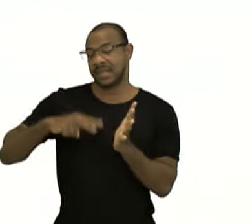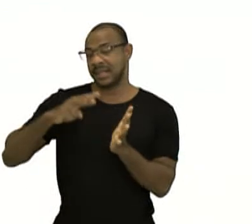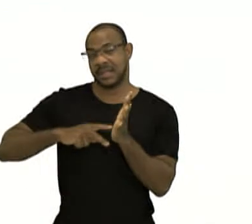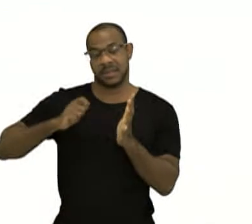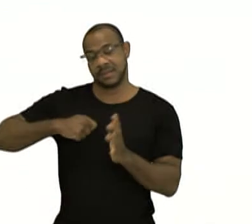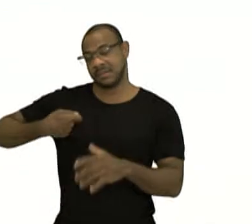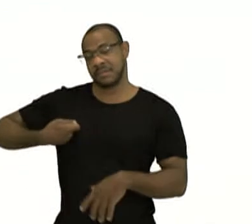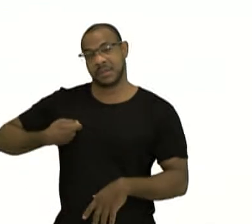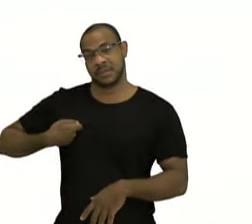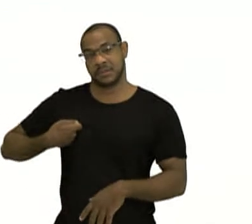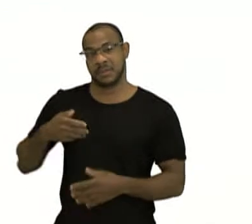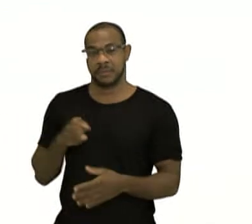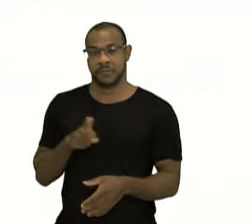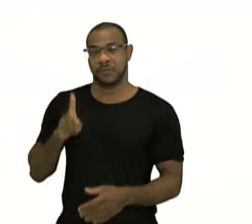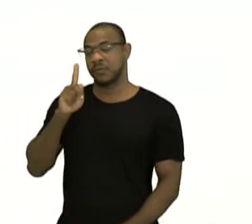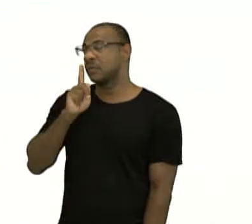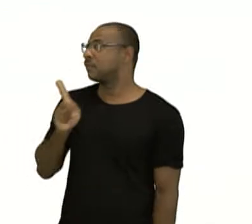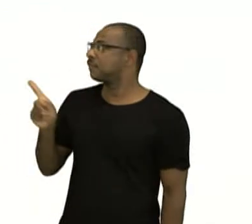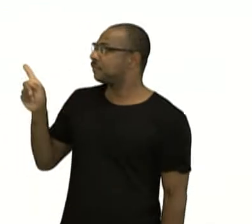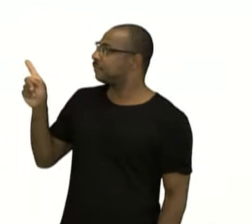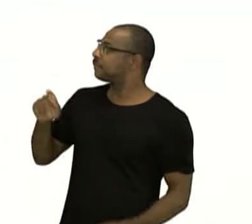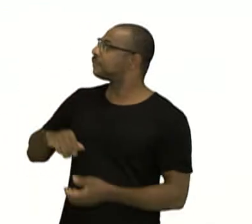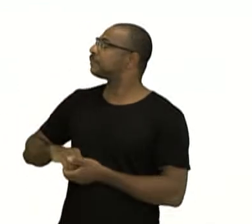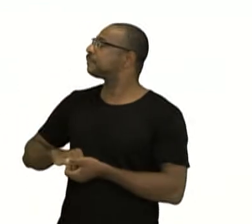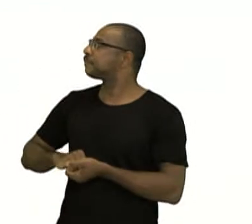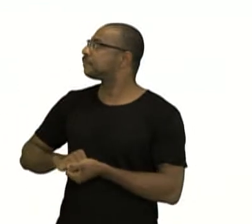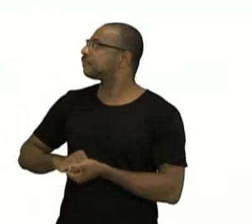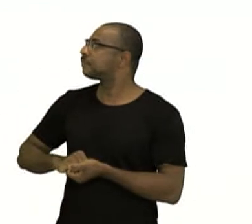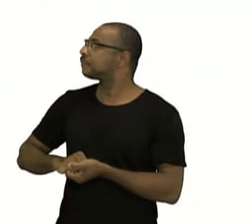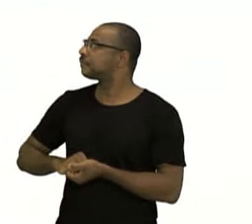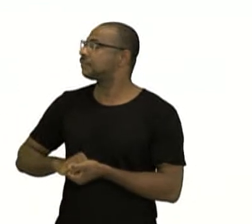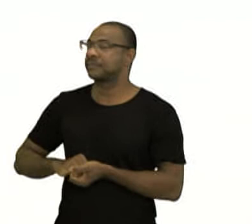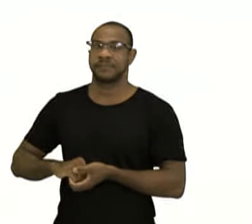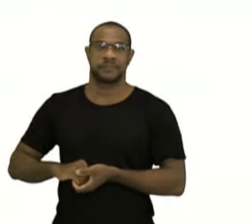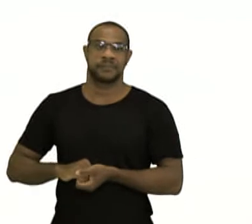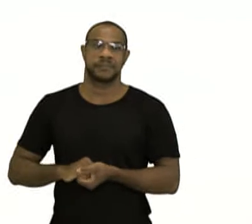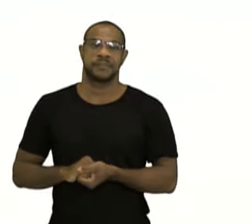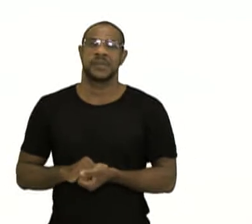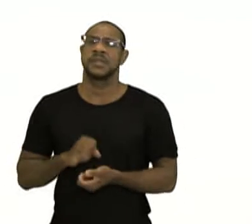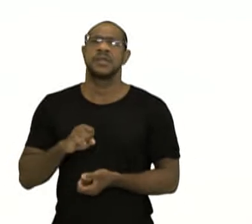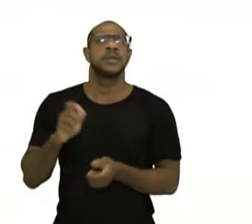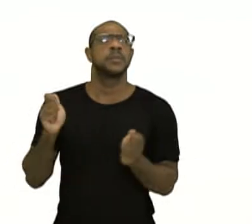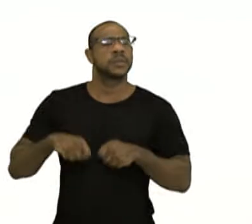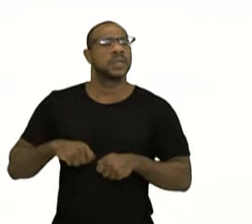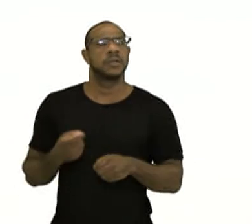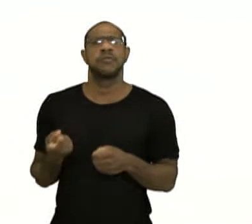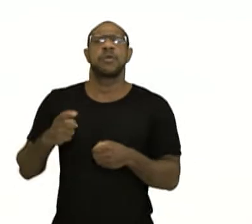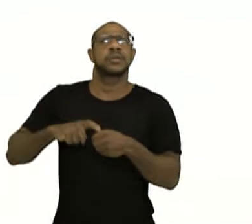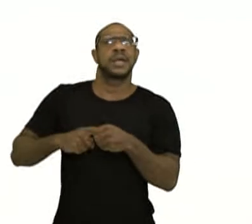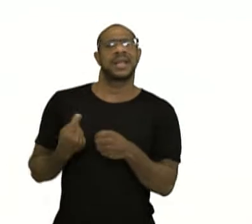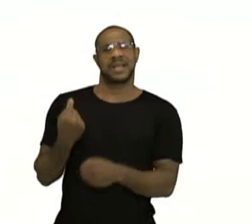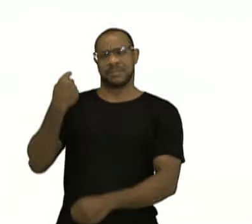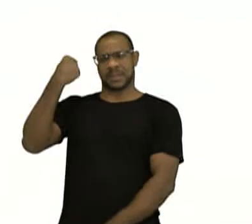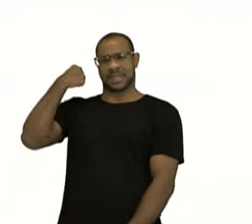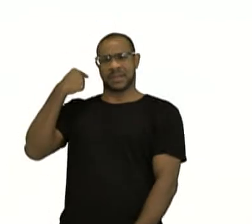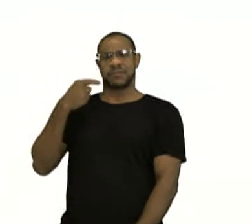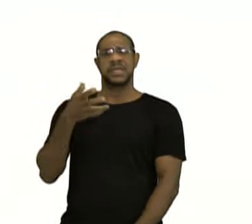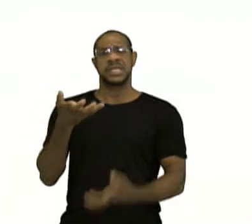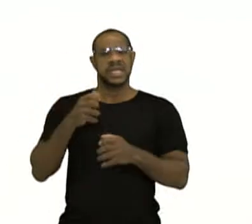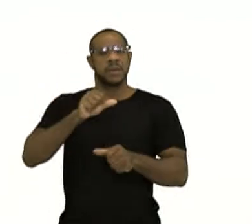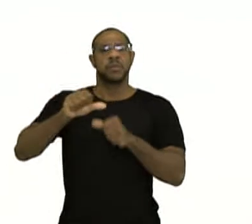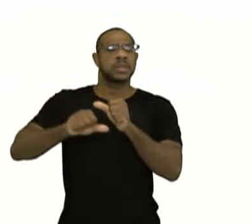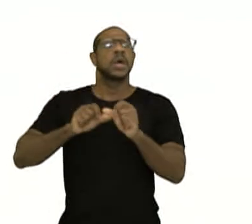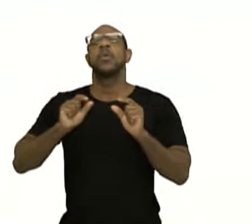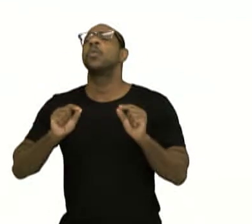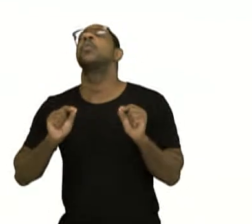harías com tu tempo? Vamos a ver aqui. Se você pudesse voltar para o passado, você iria mudar algo? Como